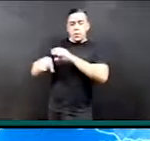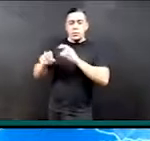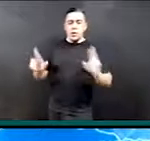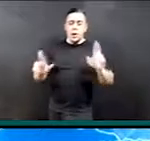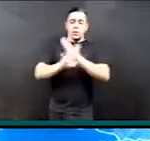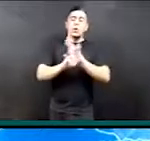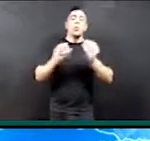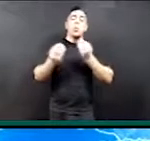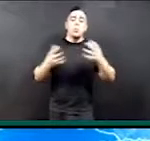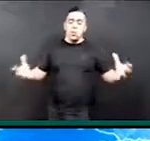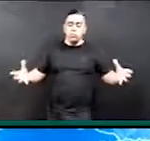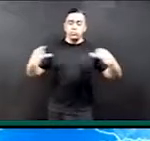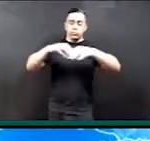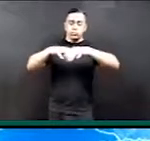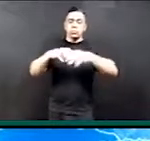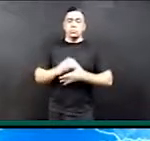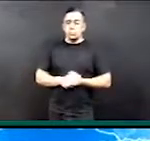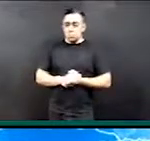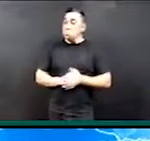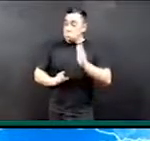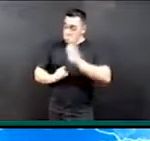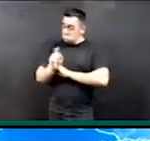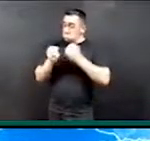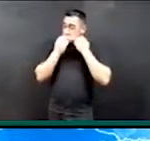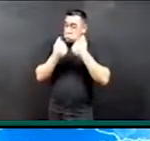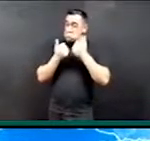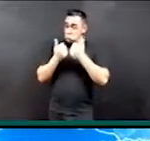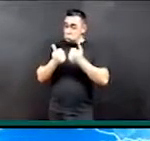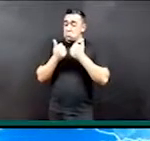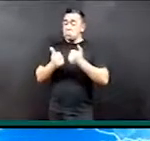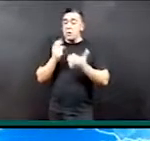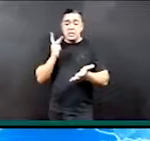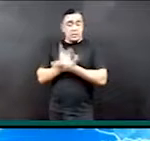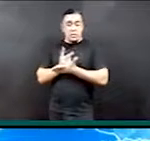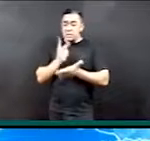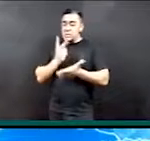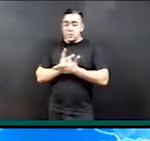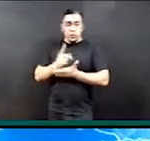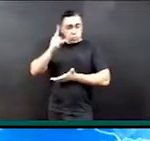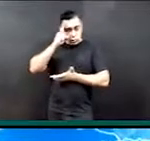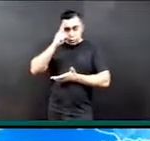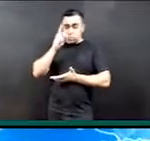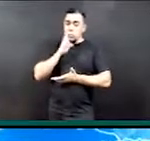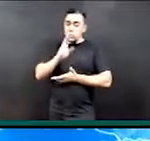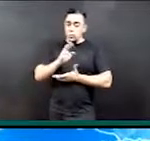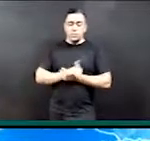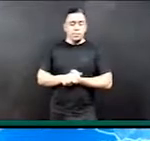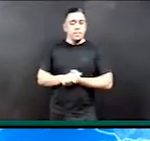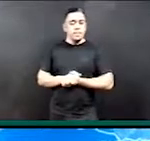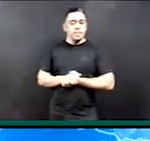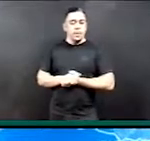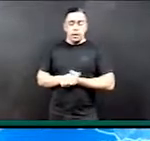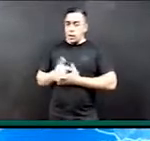duas? Pô, essa é uma pergunta espetacular que a gente discute praticamente todos os dias. Eu não,